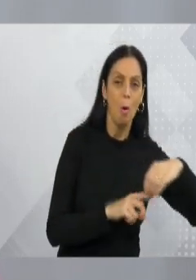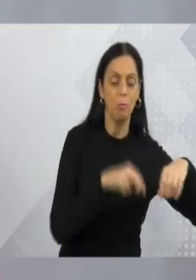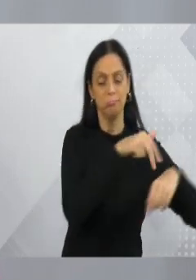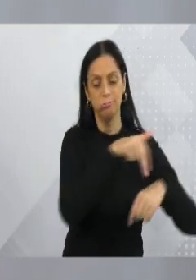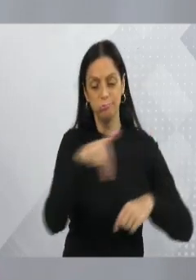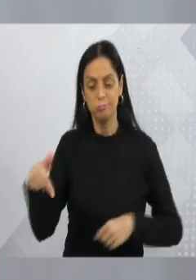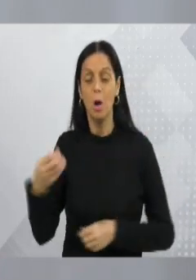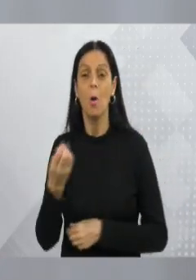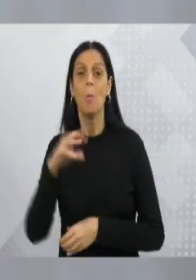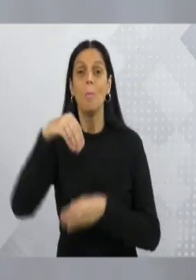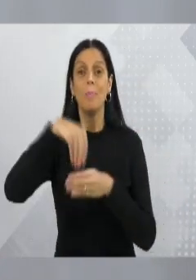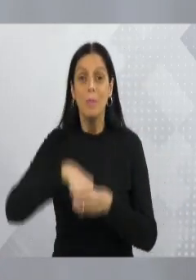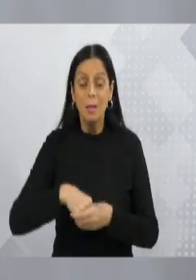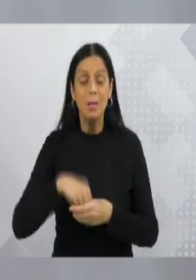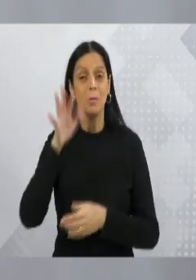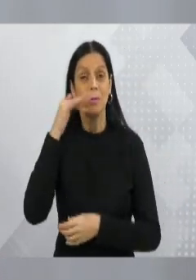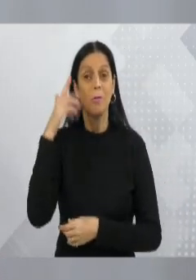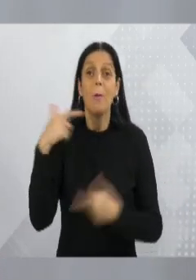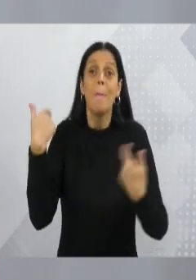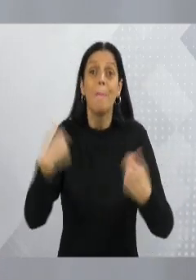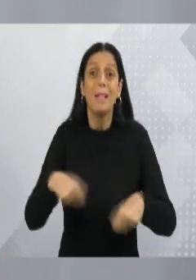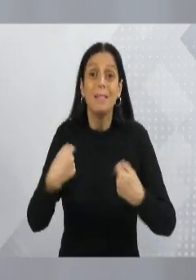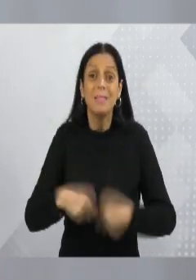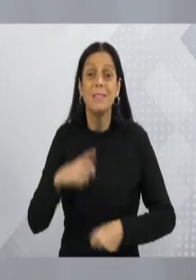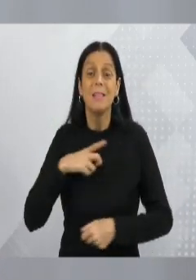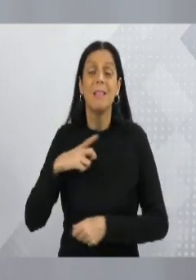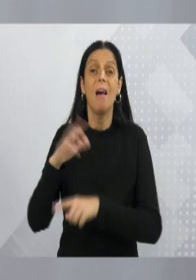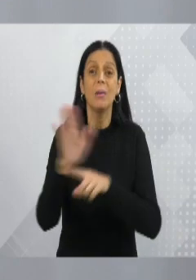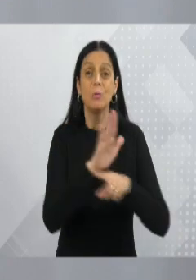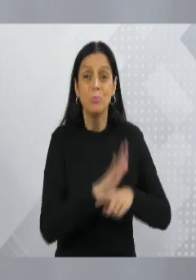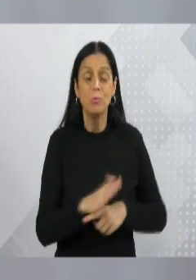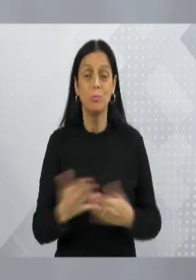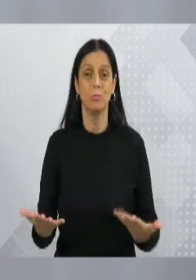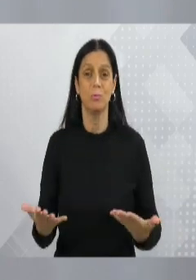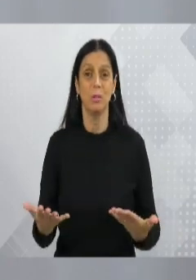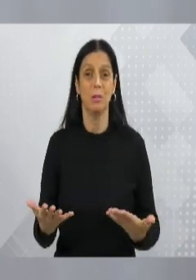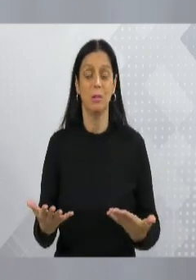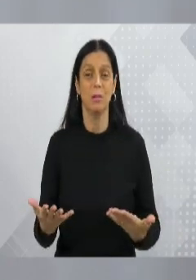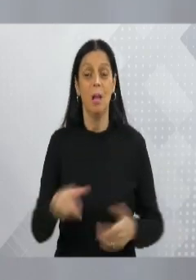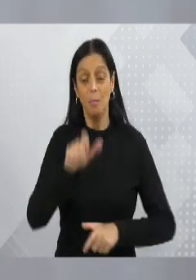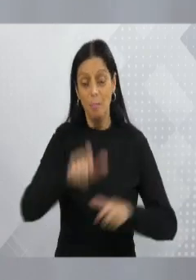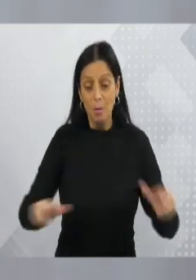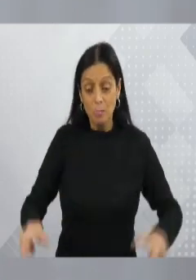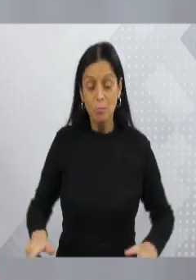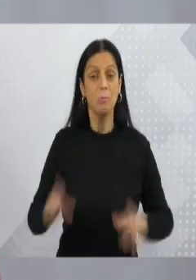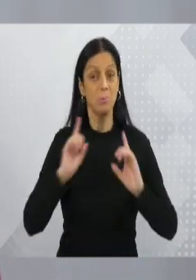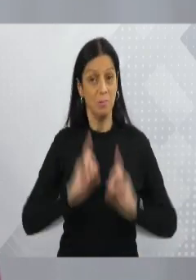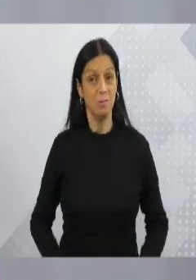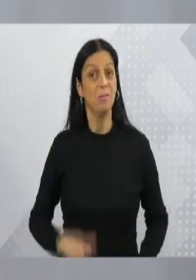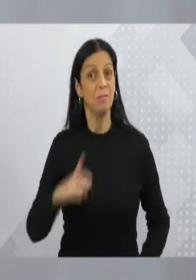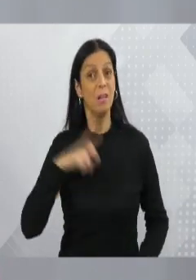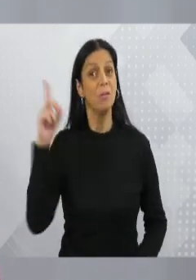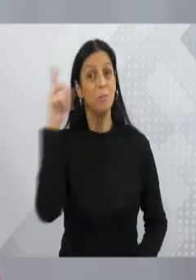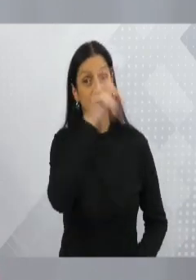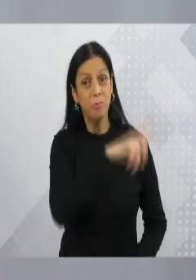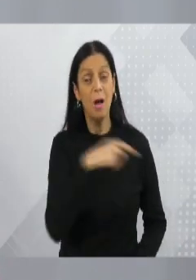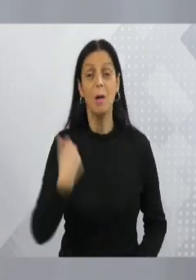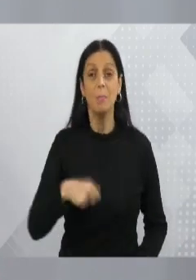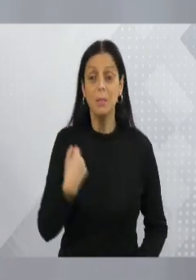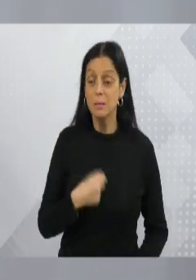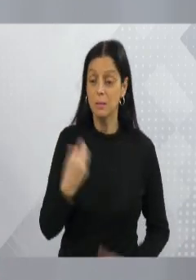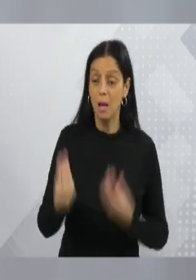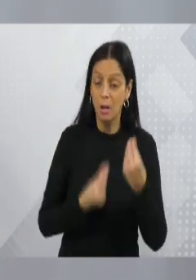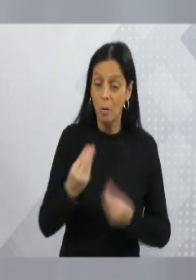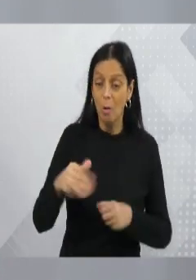dentro da Furby ao entorno tem todo uma dificuldade para estes alunos que precisam ser